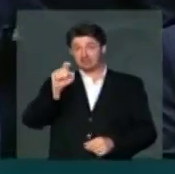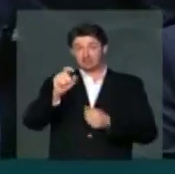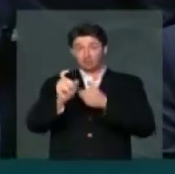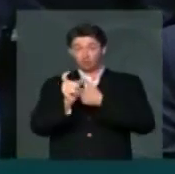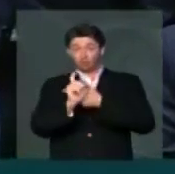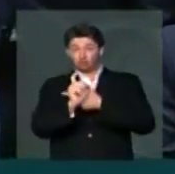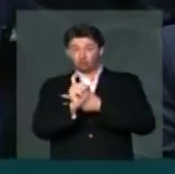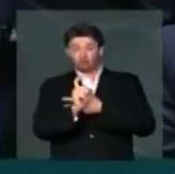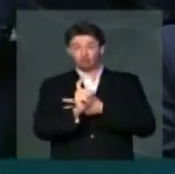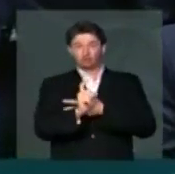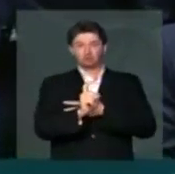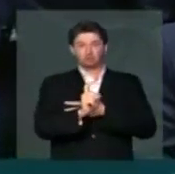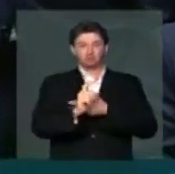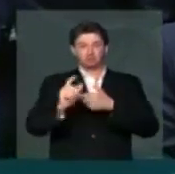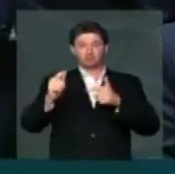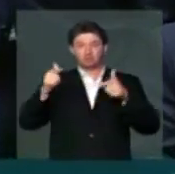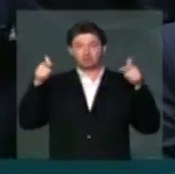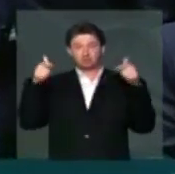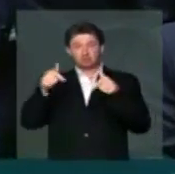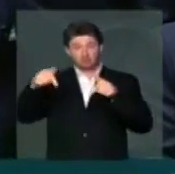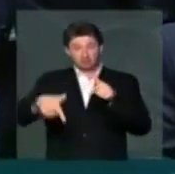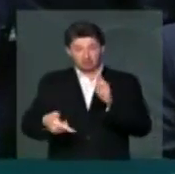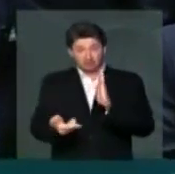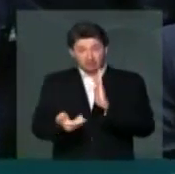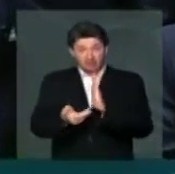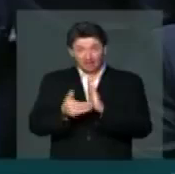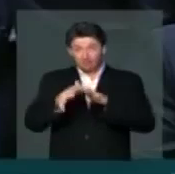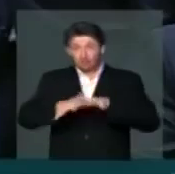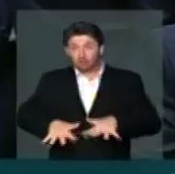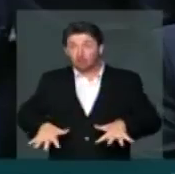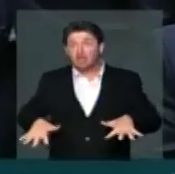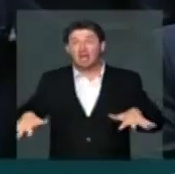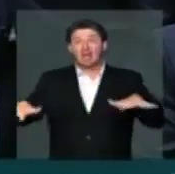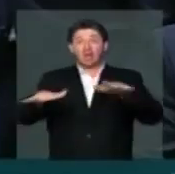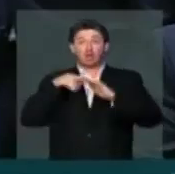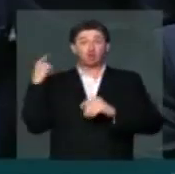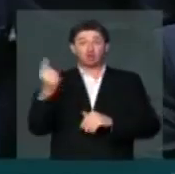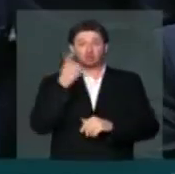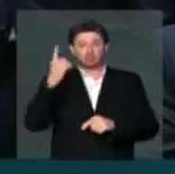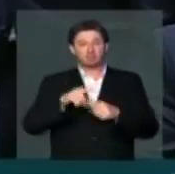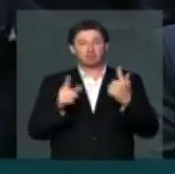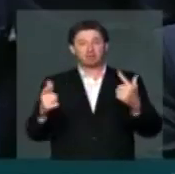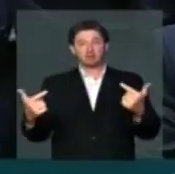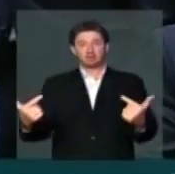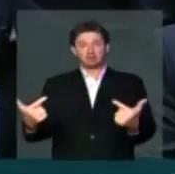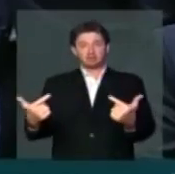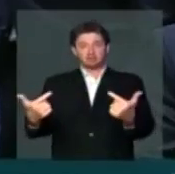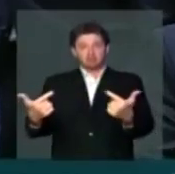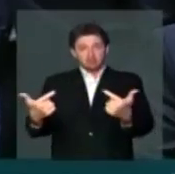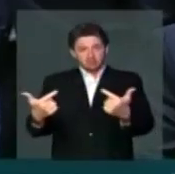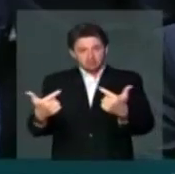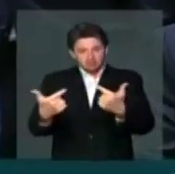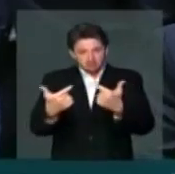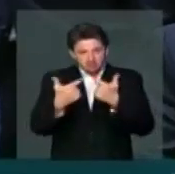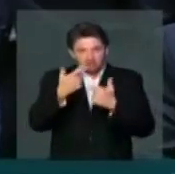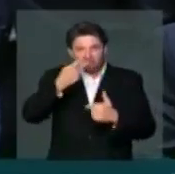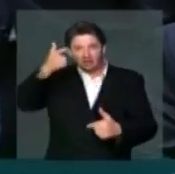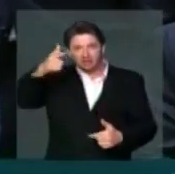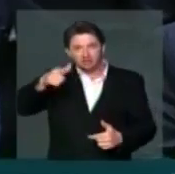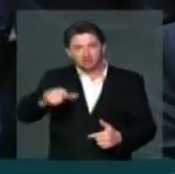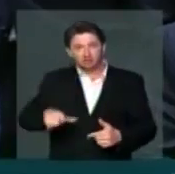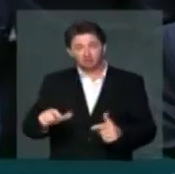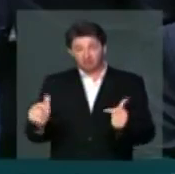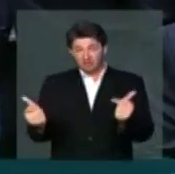Executivo, não só agrida essa casa como agrediu a todos os seus parlamentares, como venha aqui e reafirme